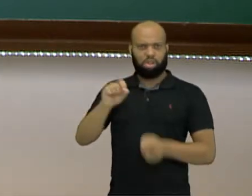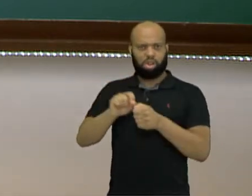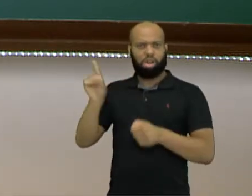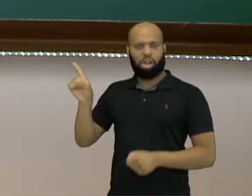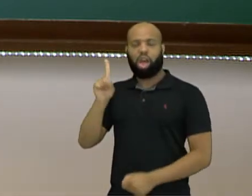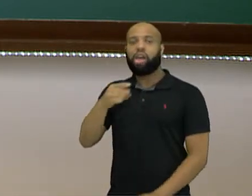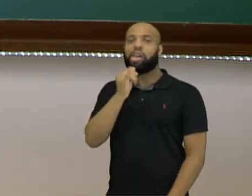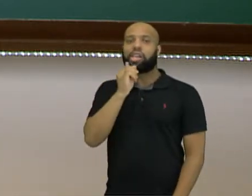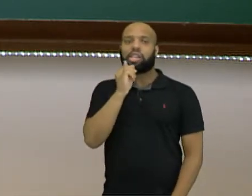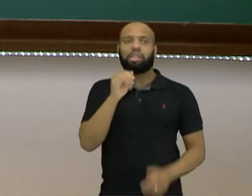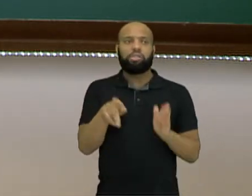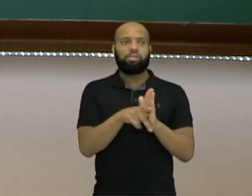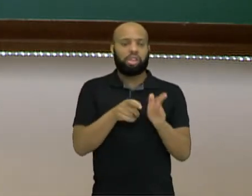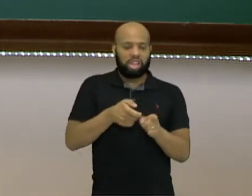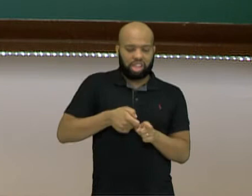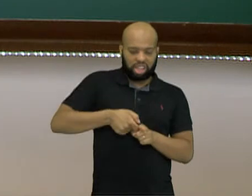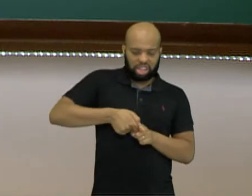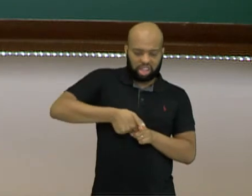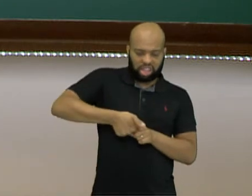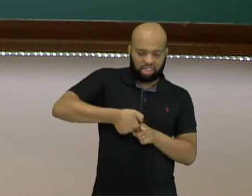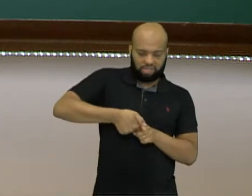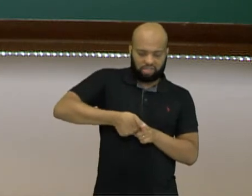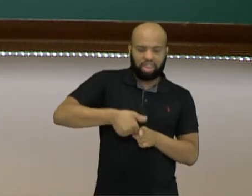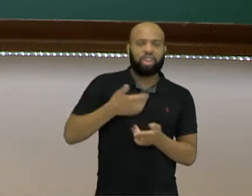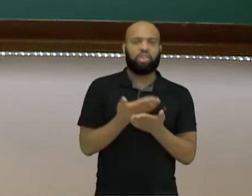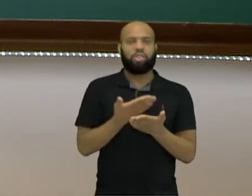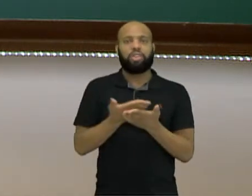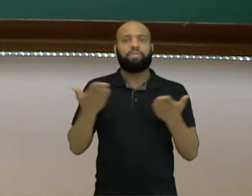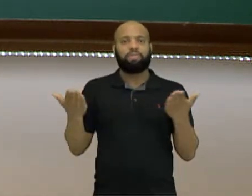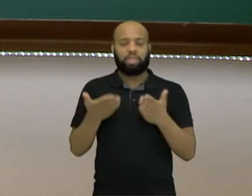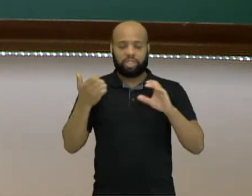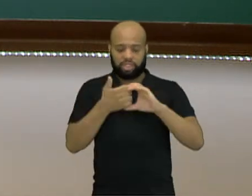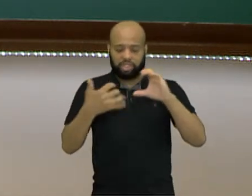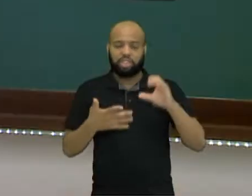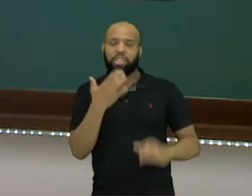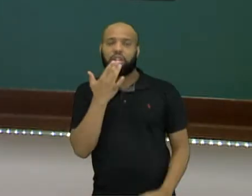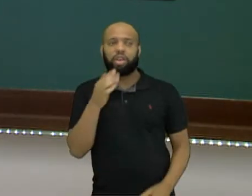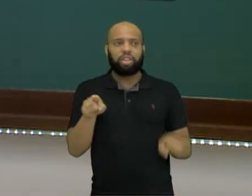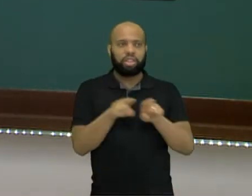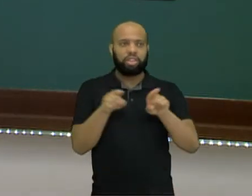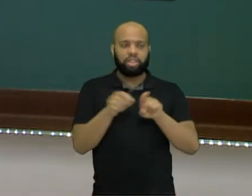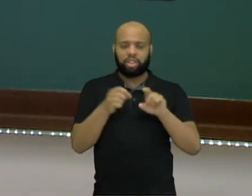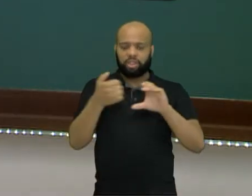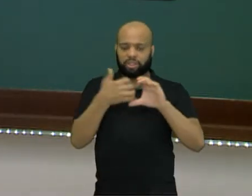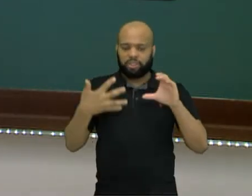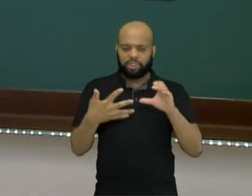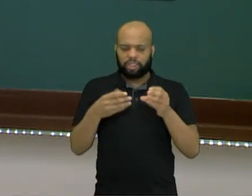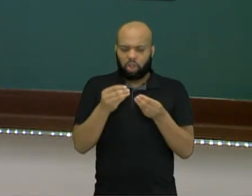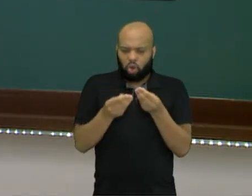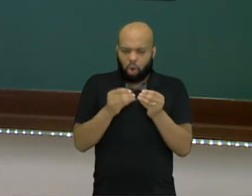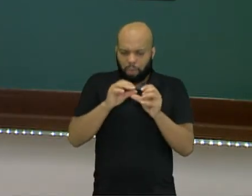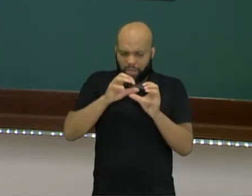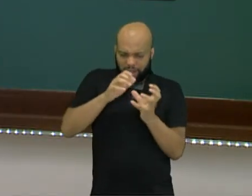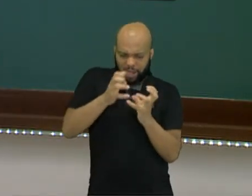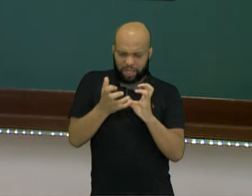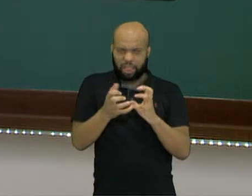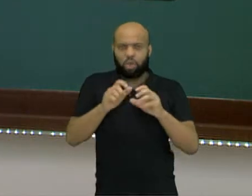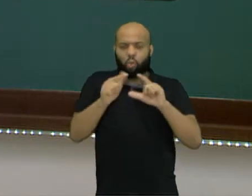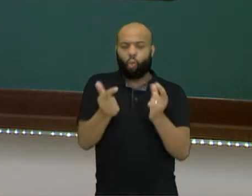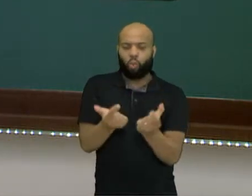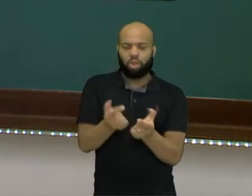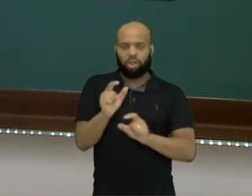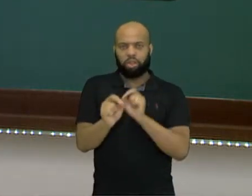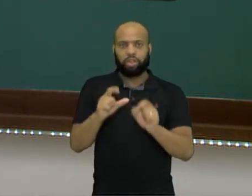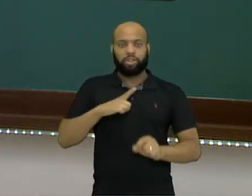aqui é o exemplo de ervilhas. Então, aqui a gente está estudando a característica cor e a característica textura da ervilha. Então, eu usei aqui duas